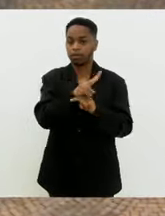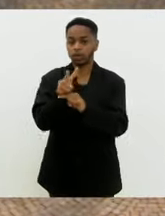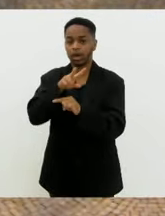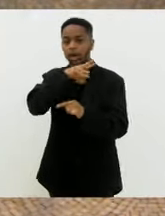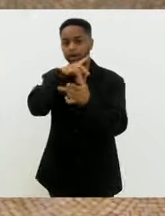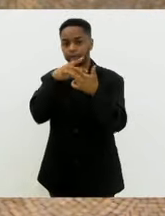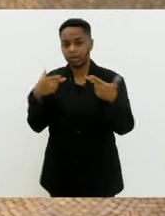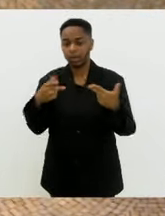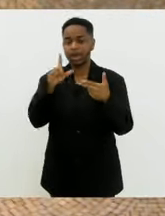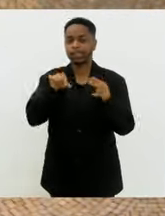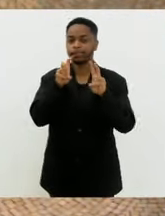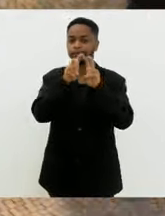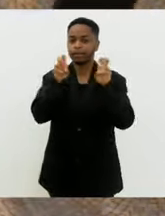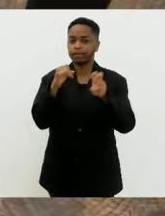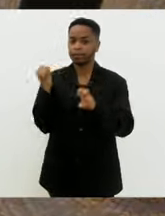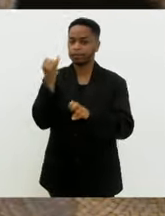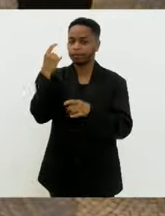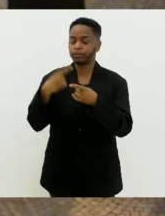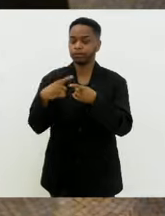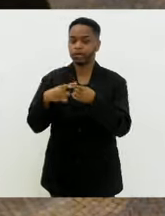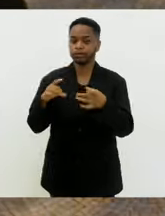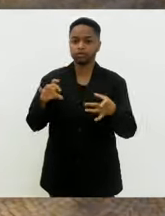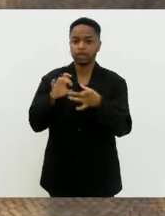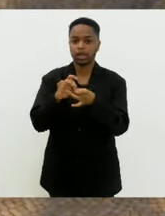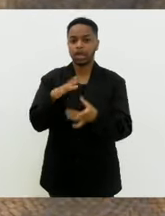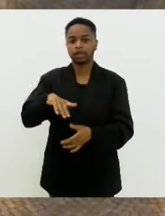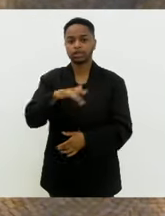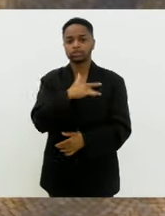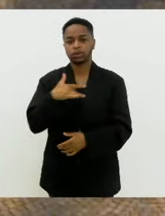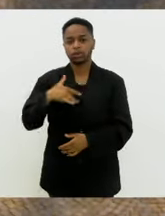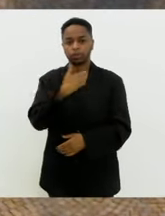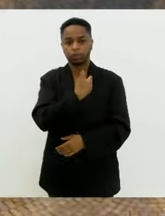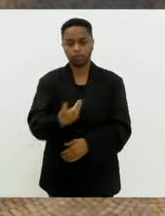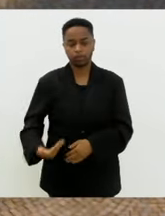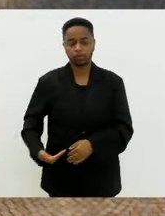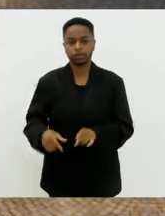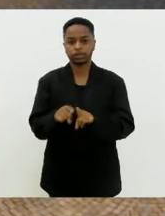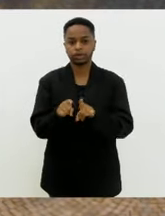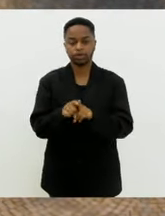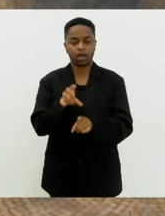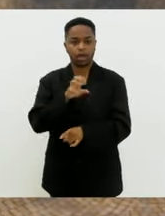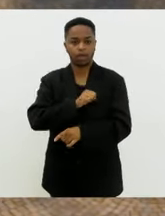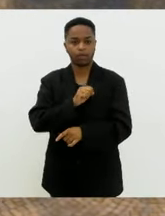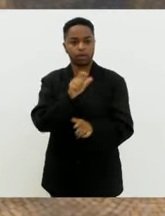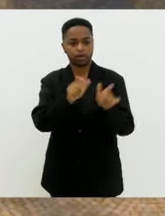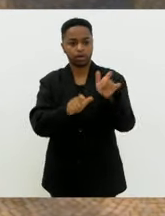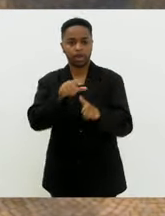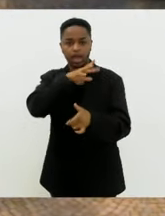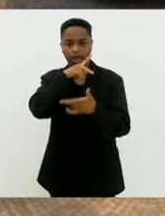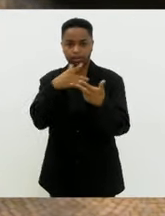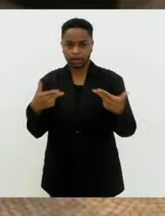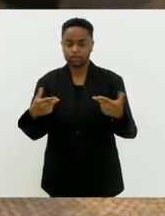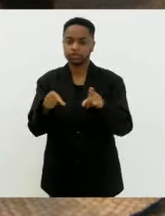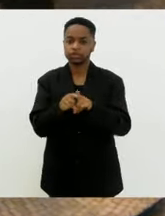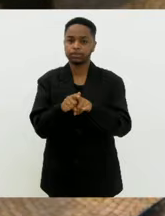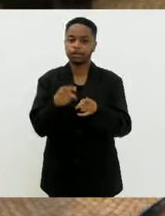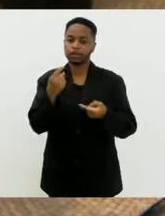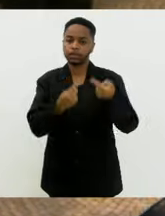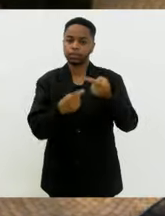porque envolve tanto a saúde pública, como também ao amor aos pets, mas também um debate sobre meio